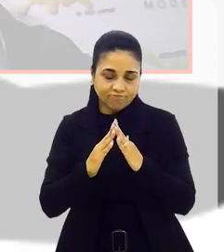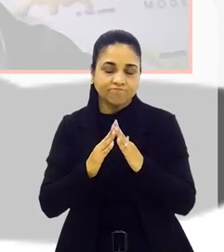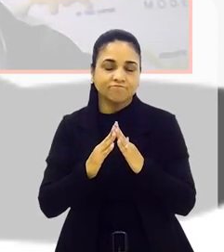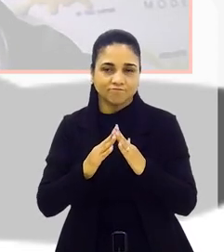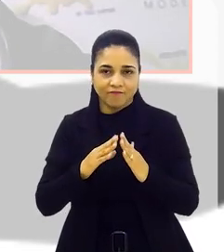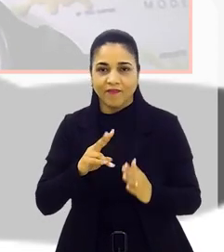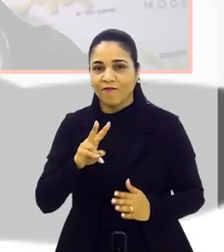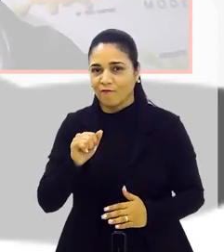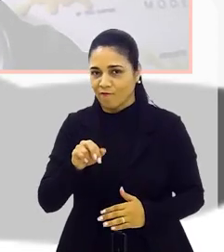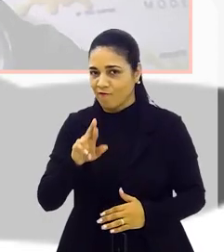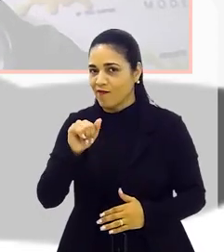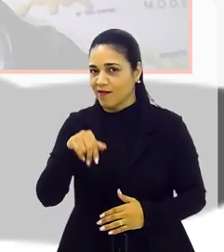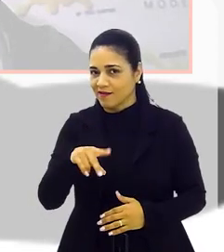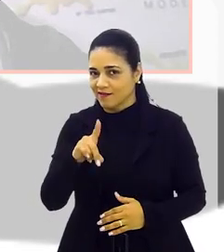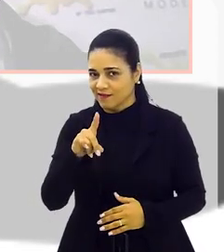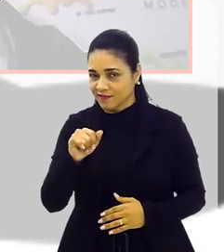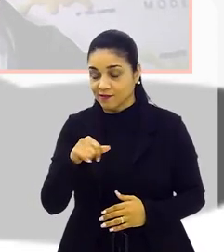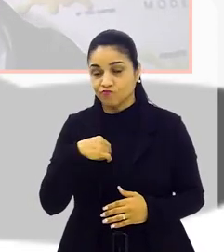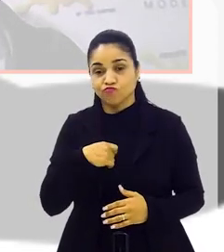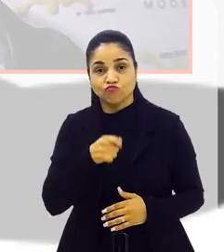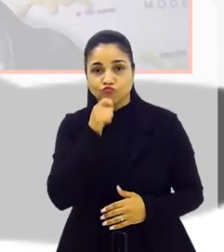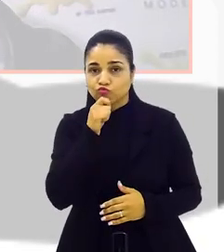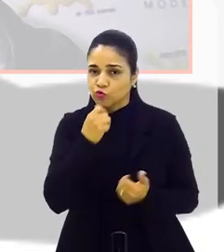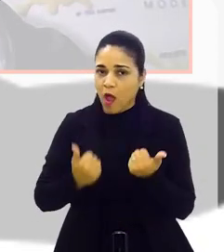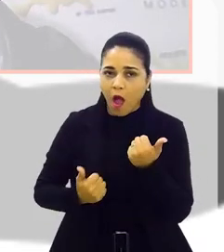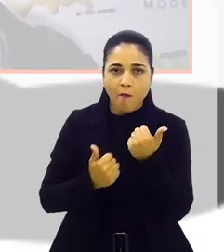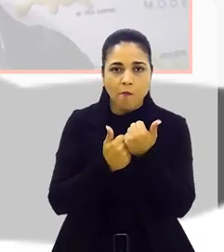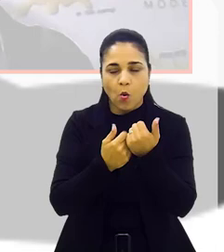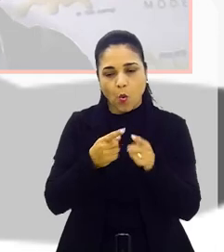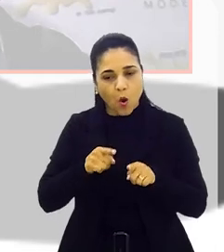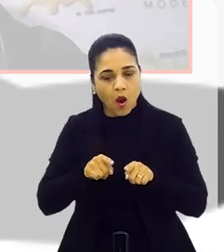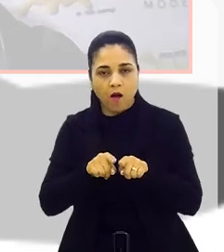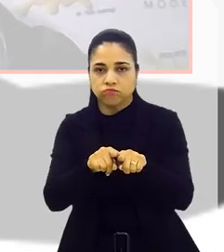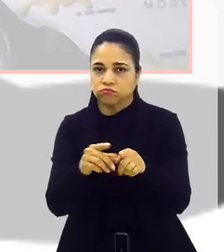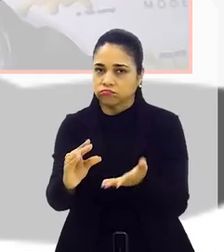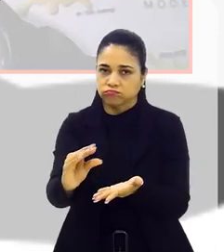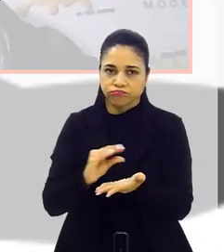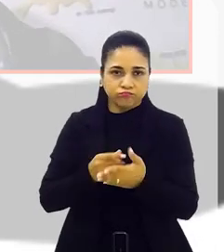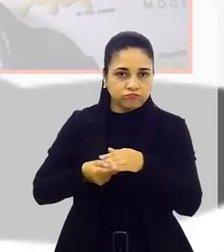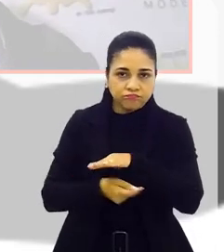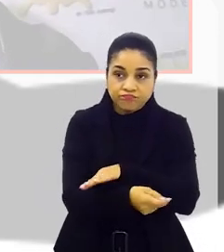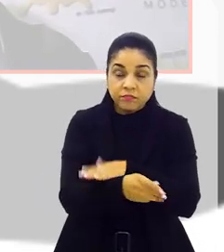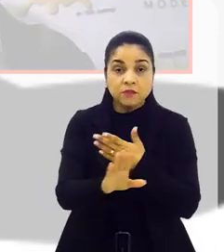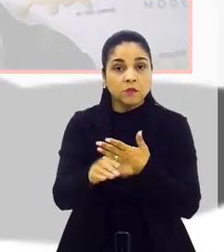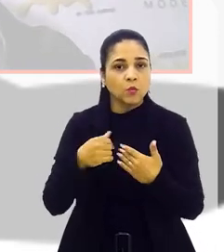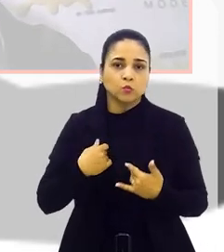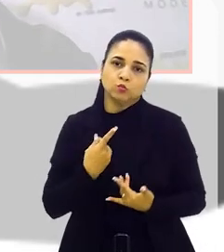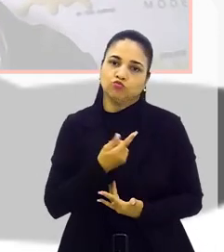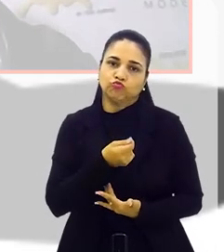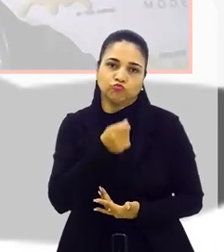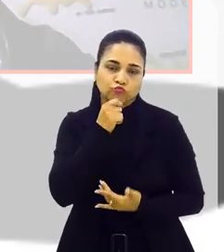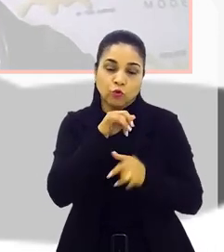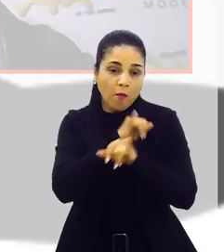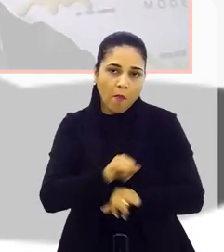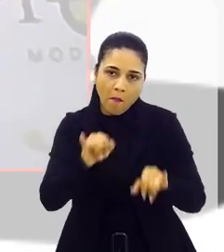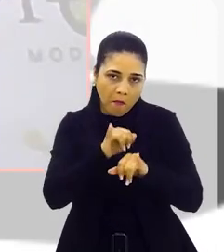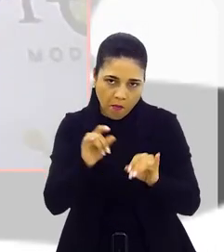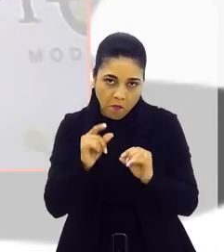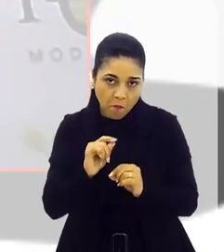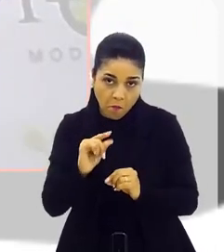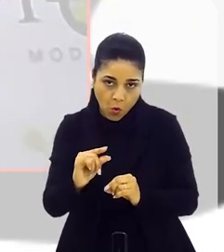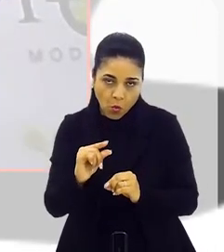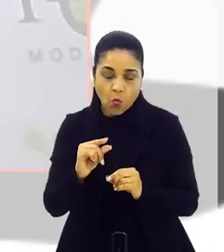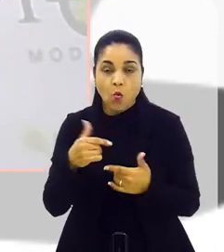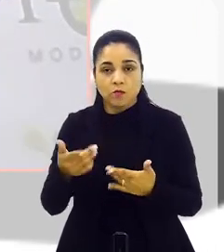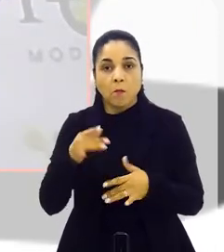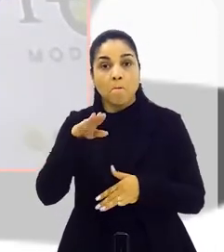eram os 16 da varanda da minha casa, porque assim, como a gente não tinha apoio, patrocínio, não tinha nada, a gente não tinha tanta divulgação. As